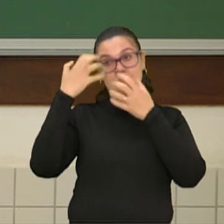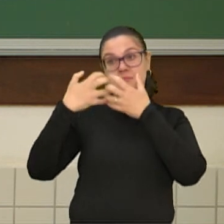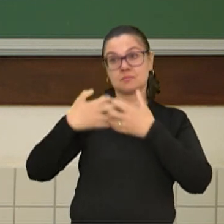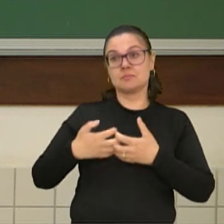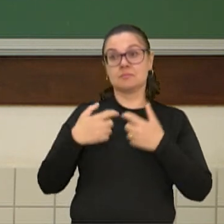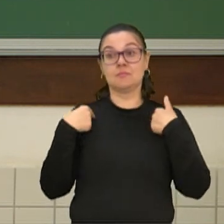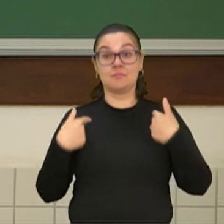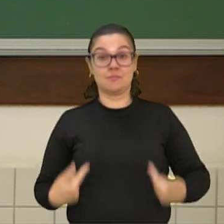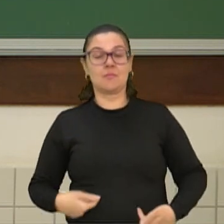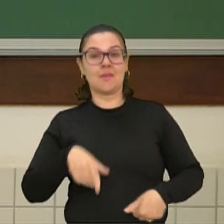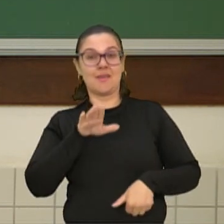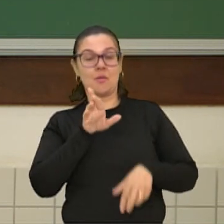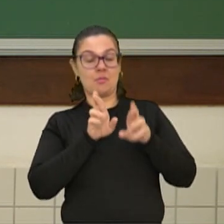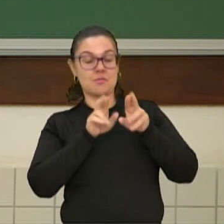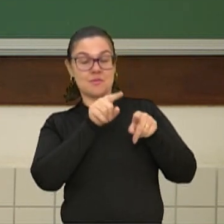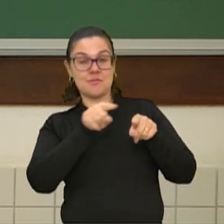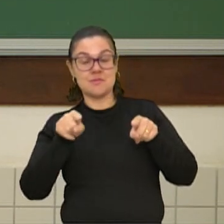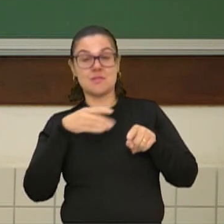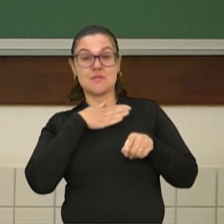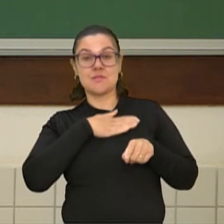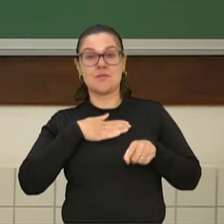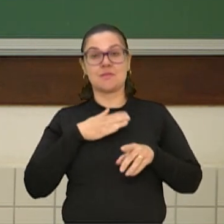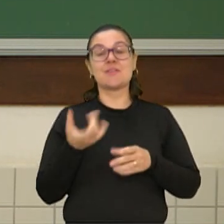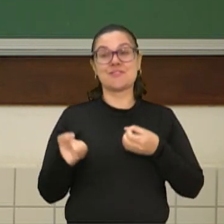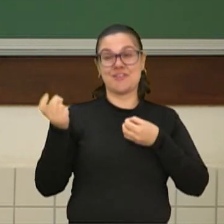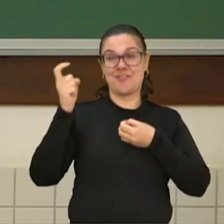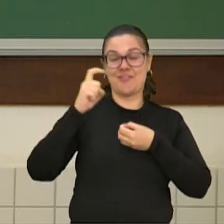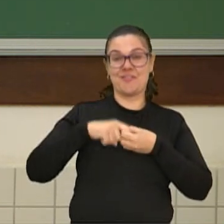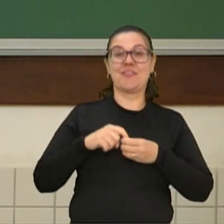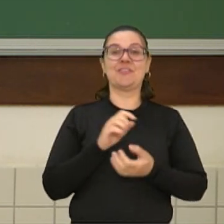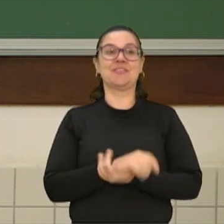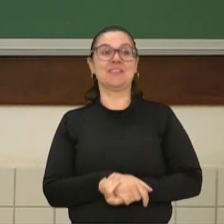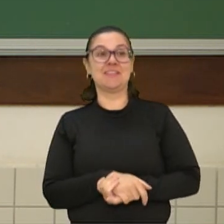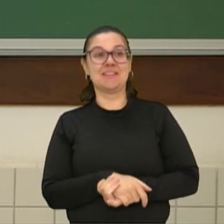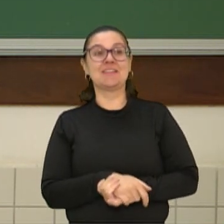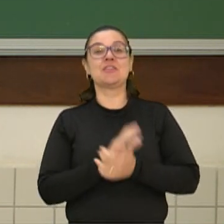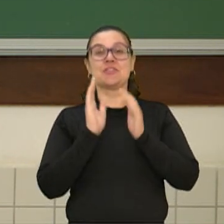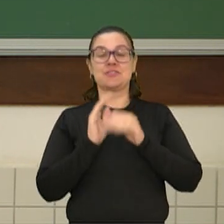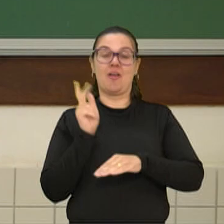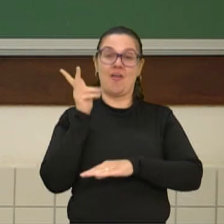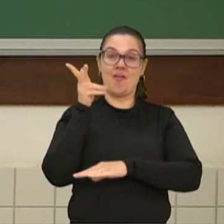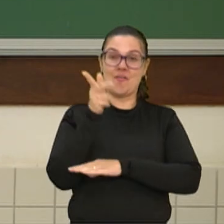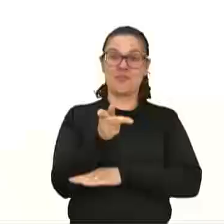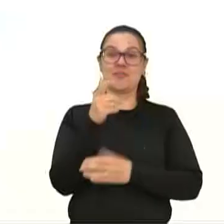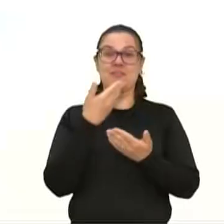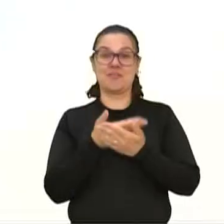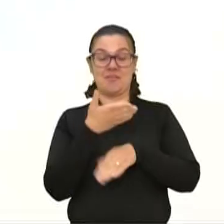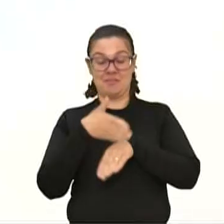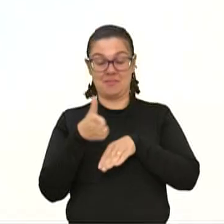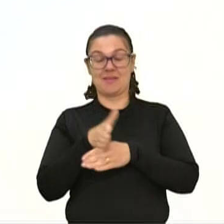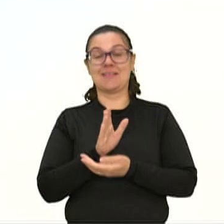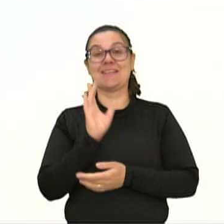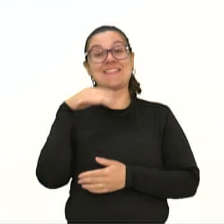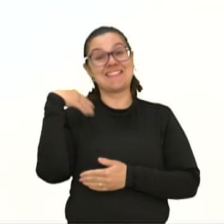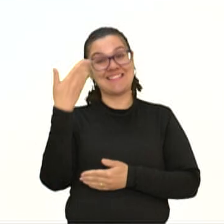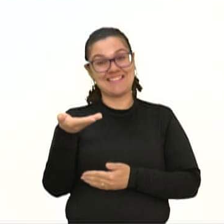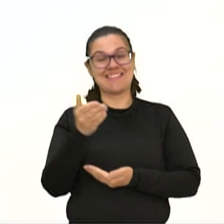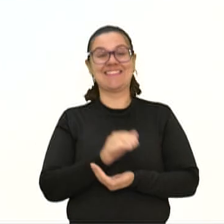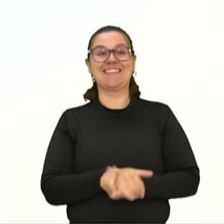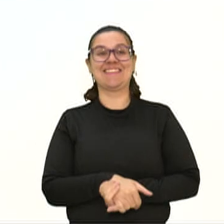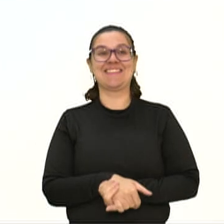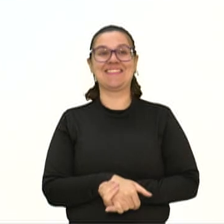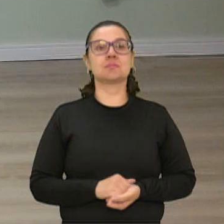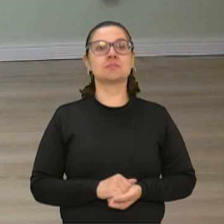corporal. Então, espero que vocês gostem. Então, já a gente volta já com o vídeo da nossa prática. Até lá!